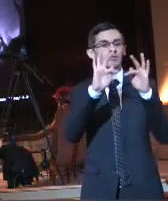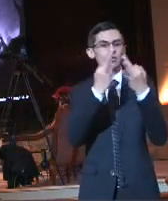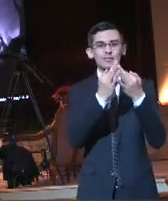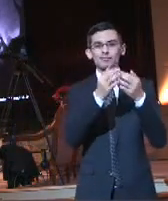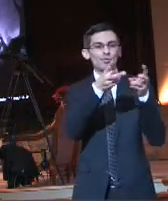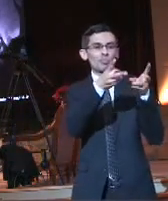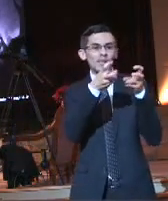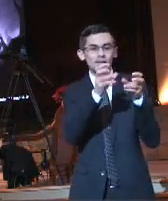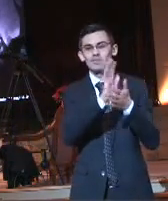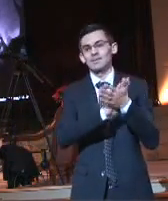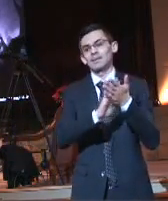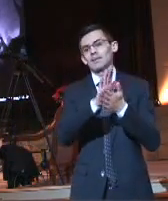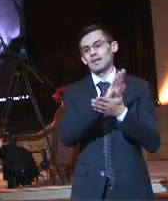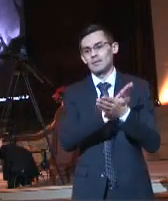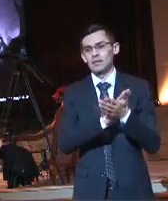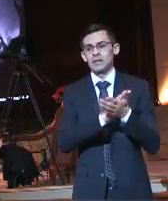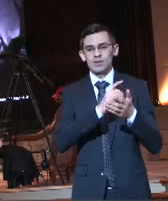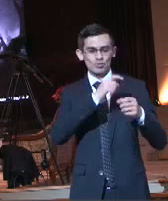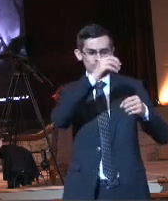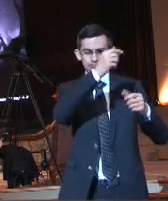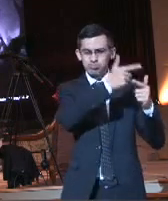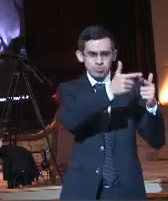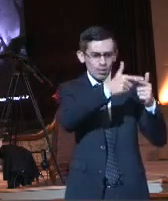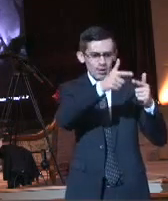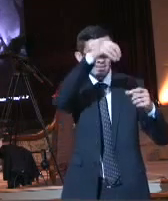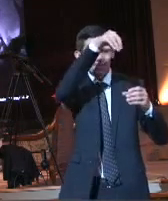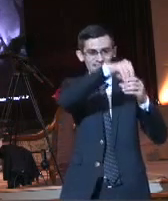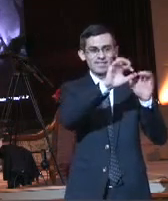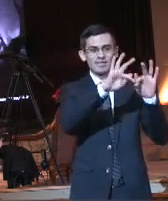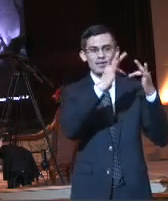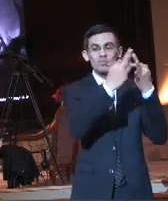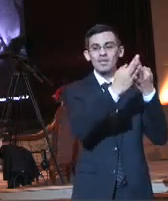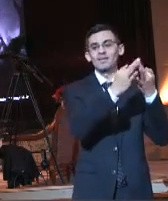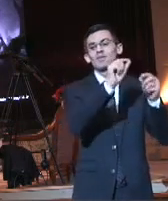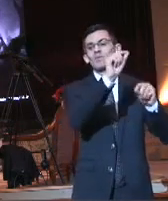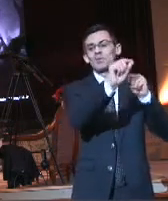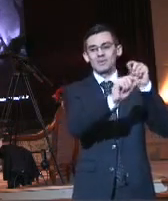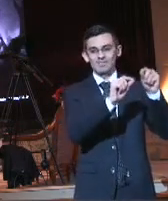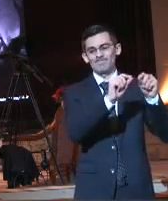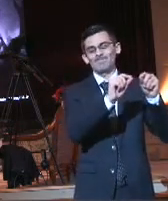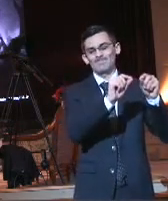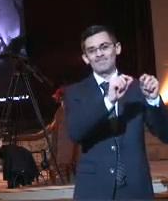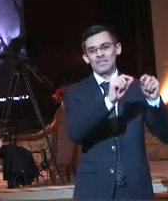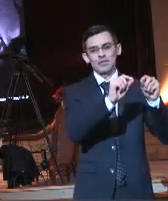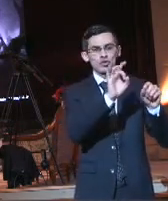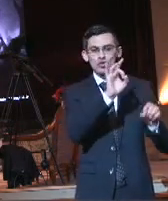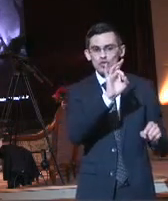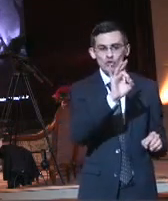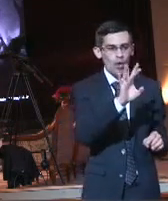enxergam que grande parte das batalhas que estão acontecendo dentro da sua casa não são apenas fruto